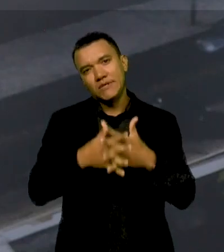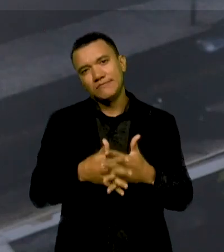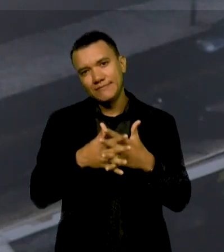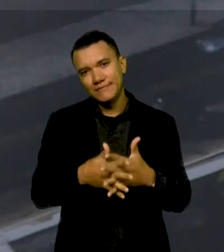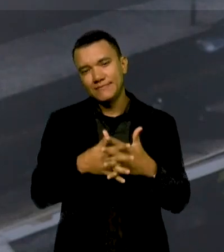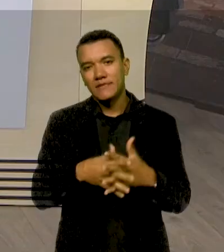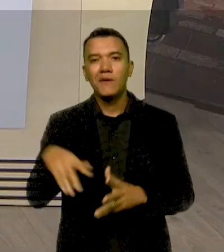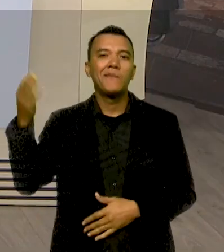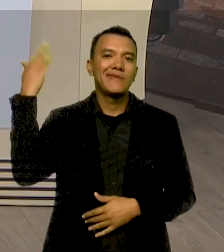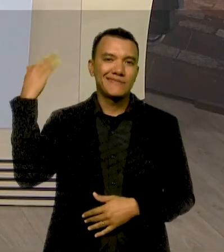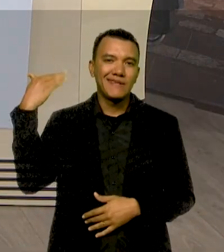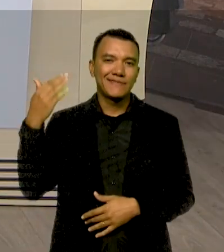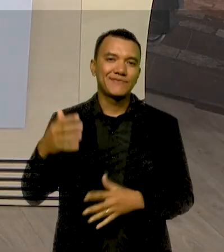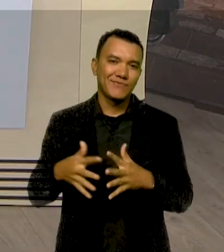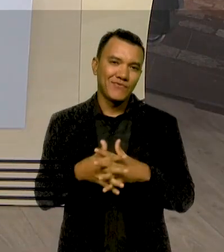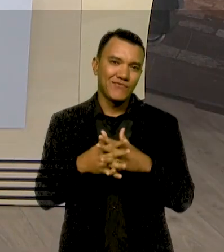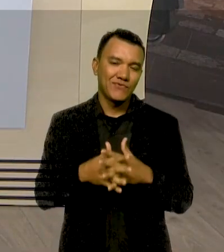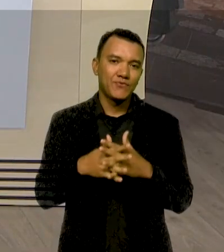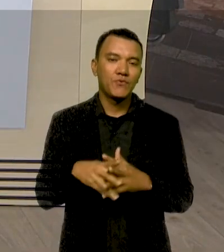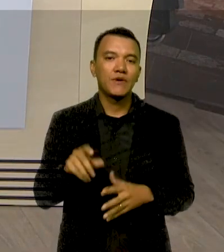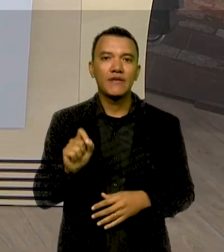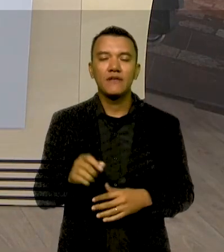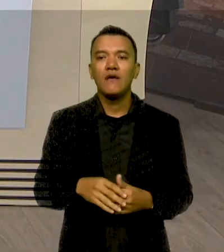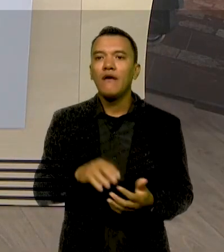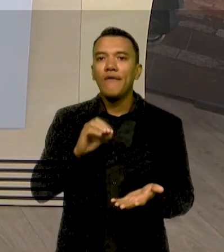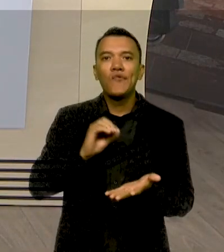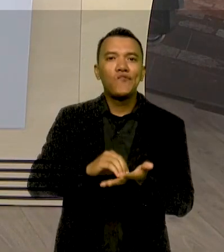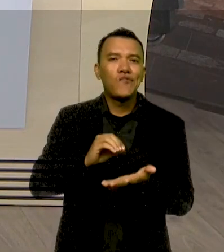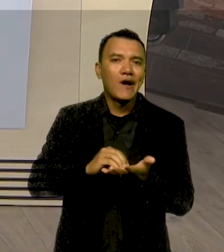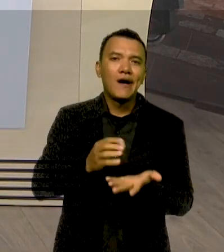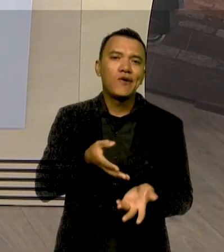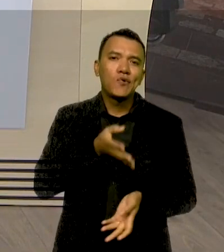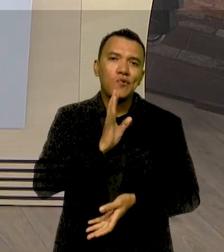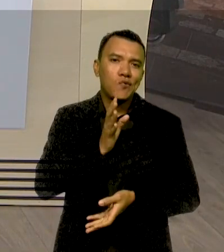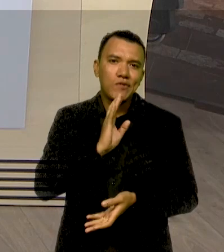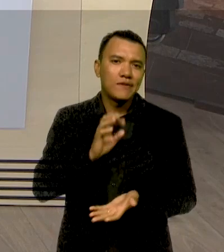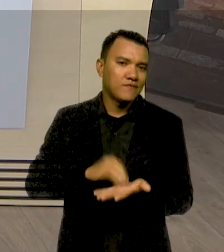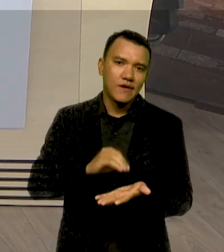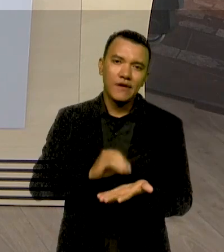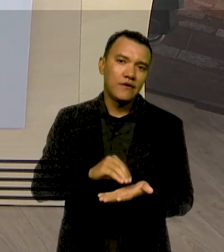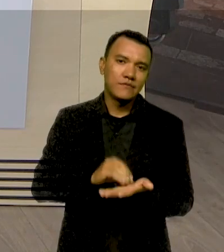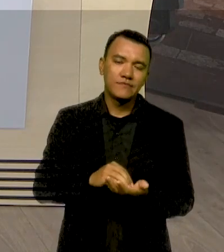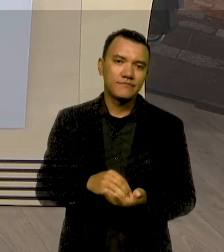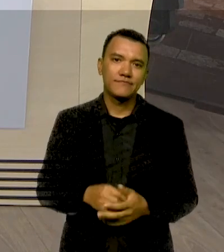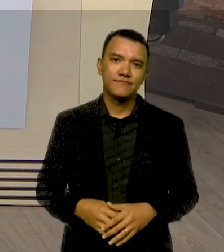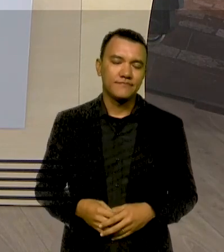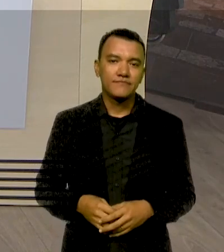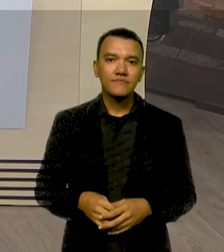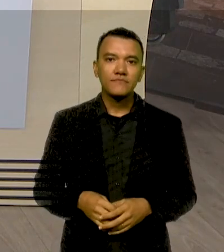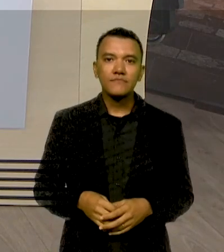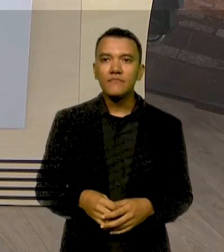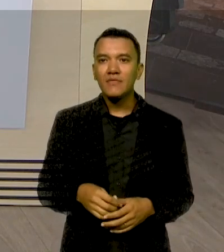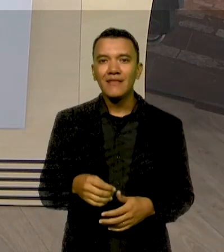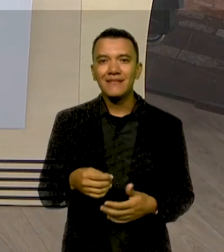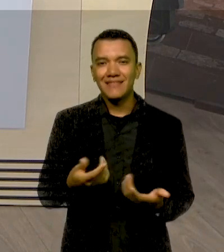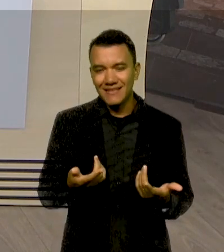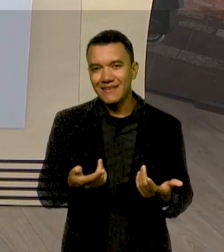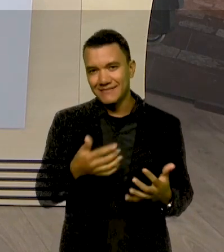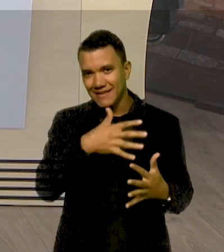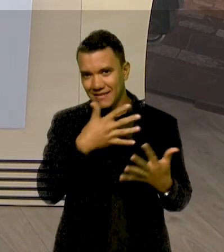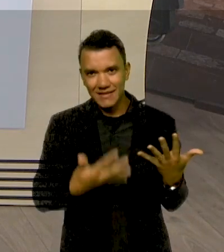no passado, até pela falta de próprio conhecimento, né, da língua brasileira